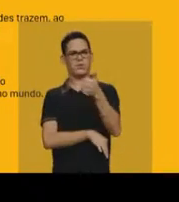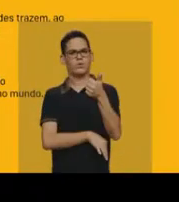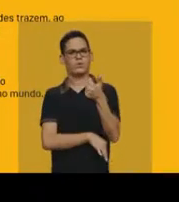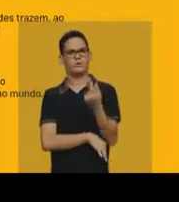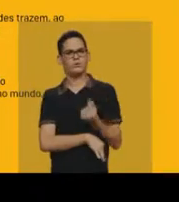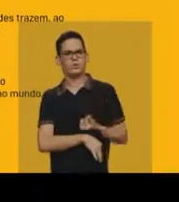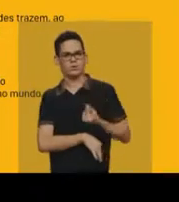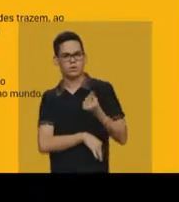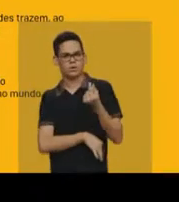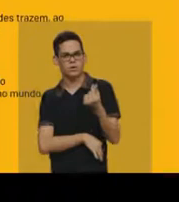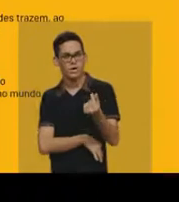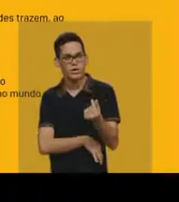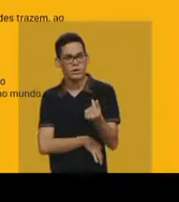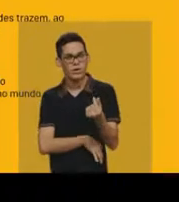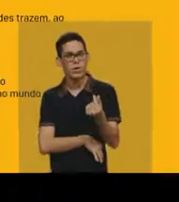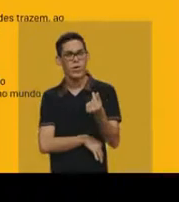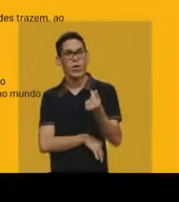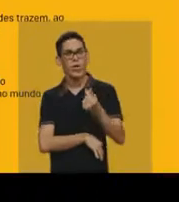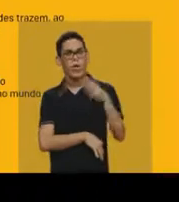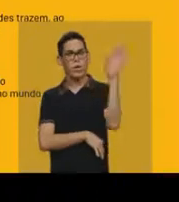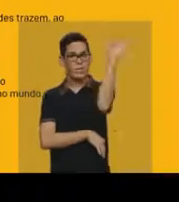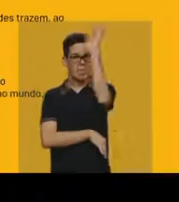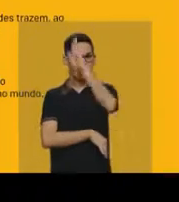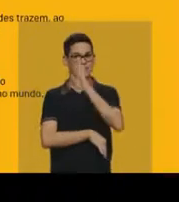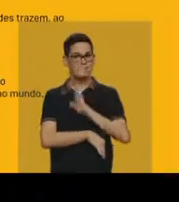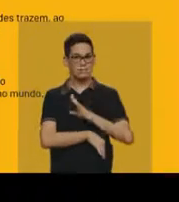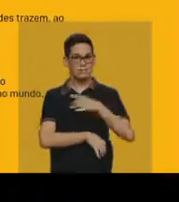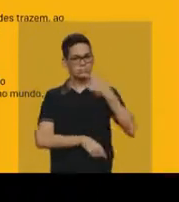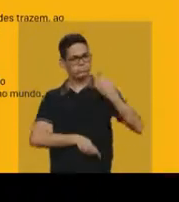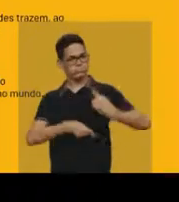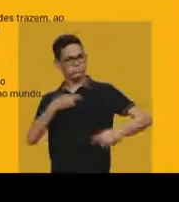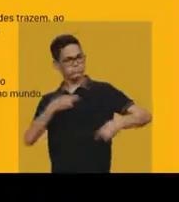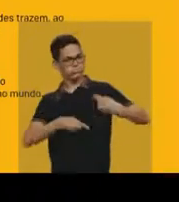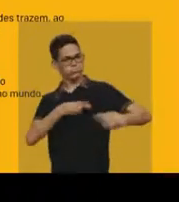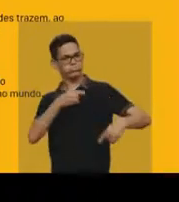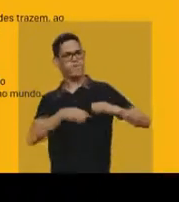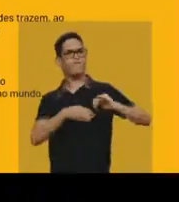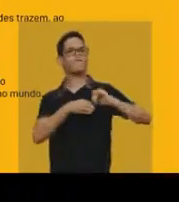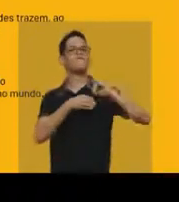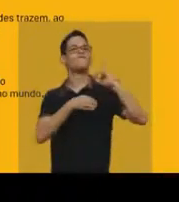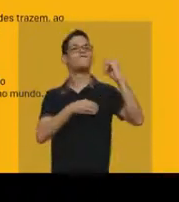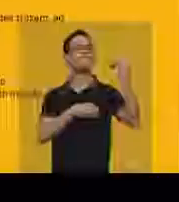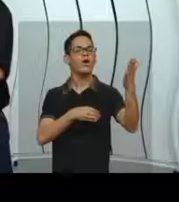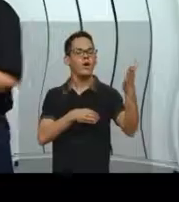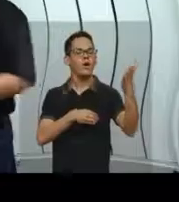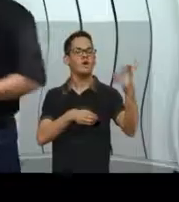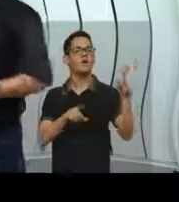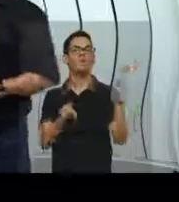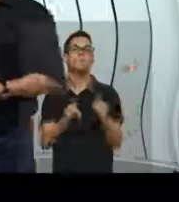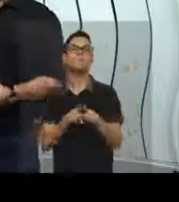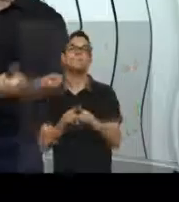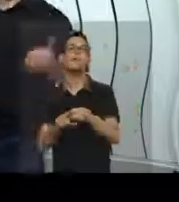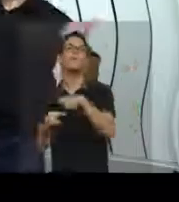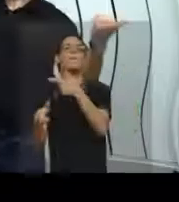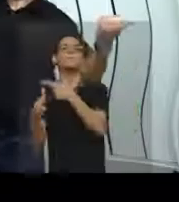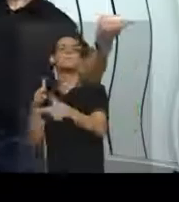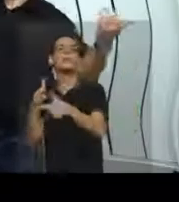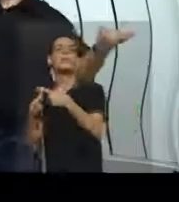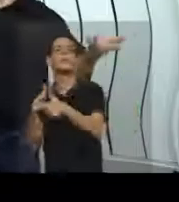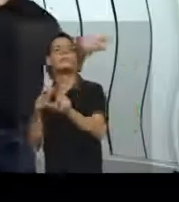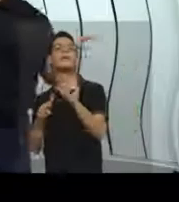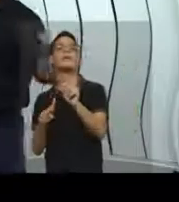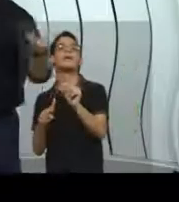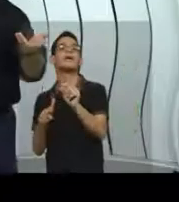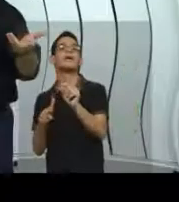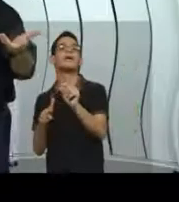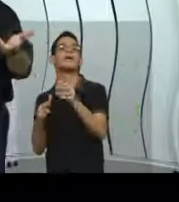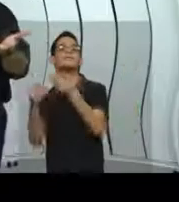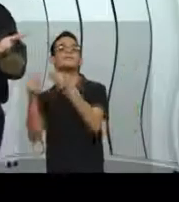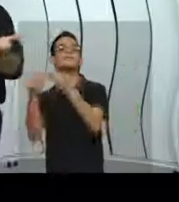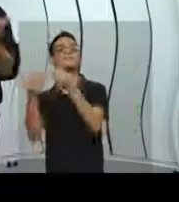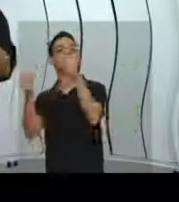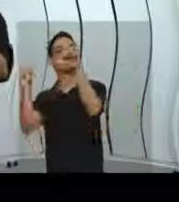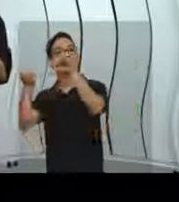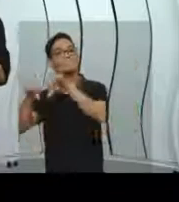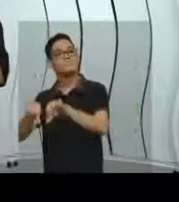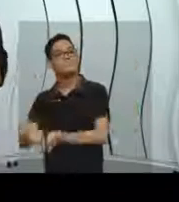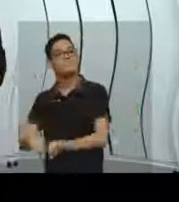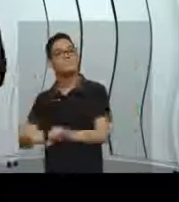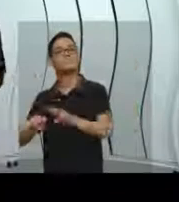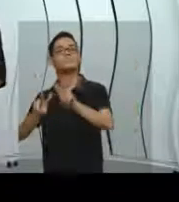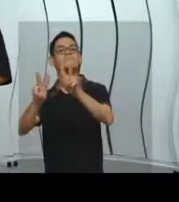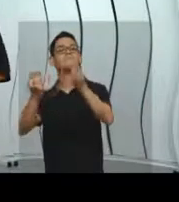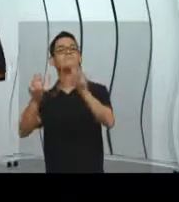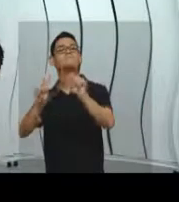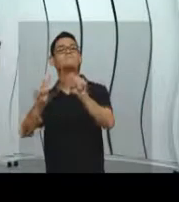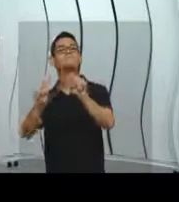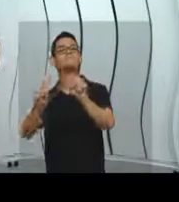torna o Brasil um país mais competitivo internacionalmente, gera problemas sociais, como foi o caso que eu comentei com vocês,